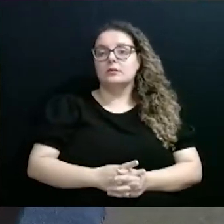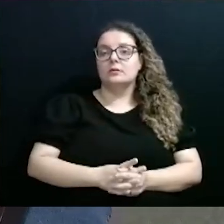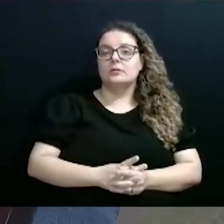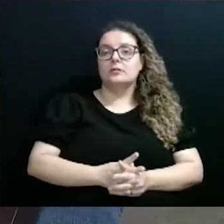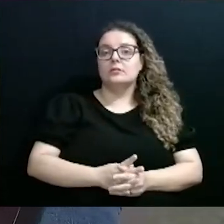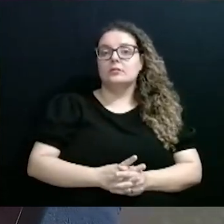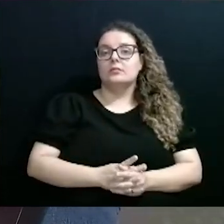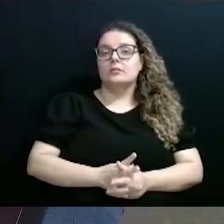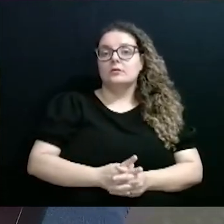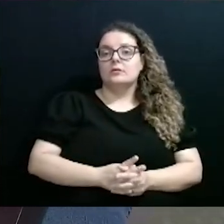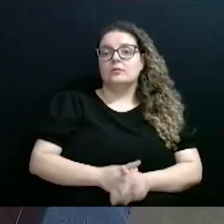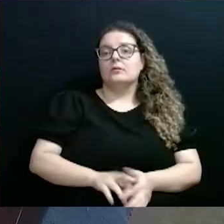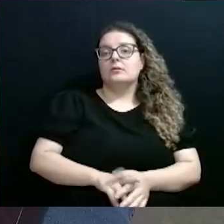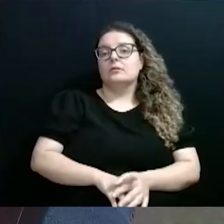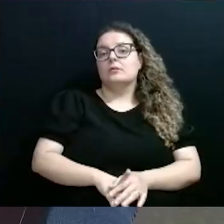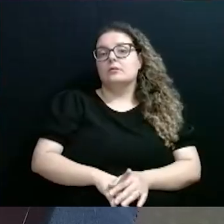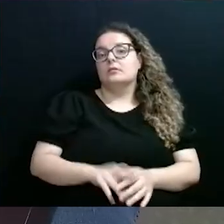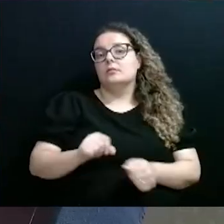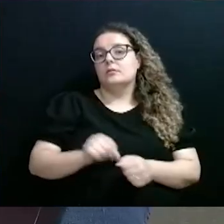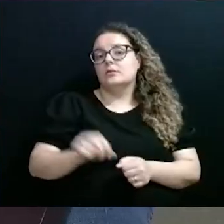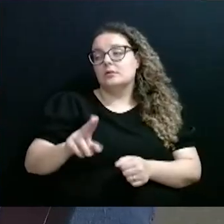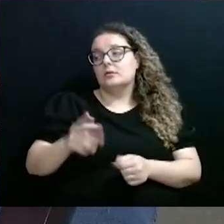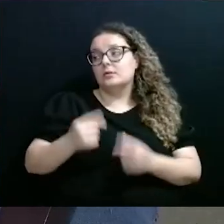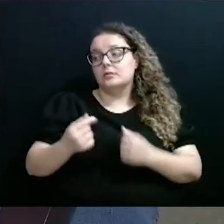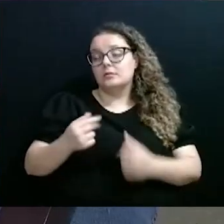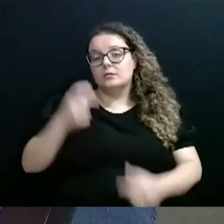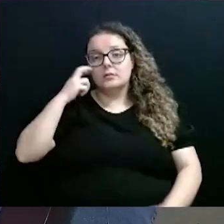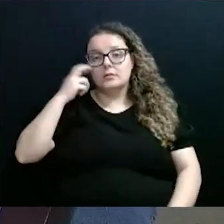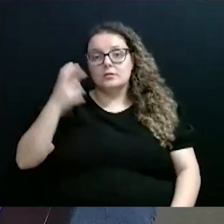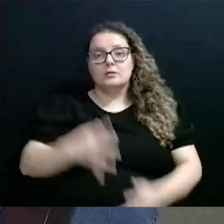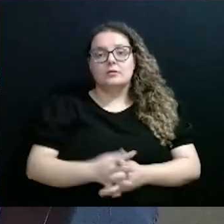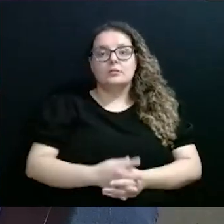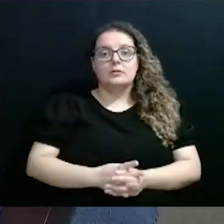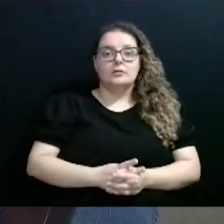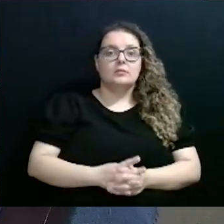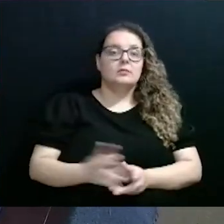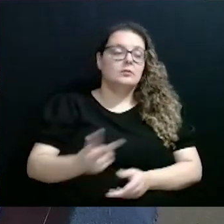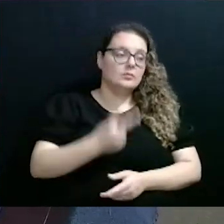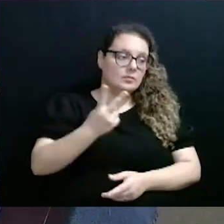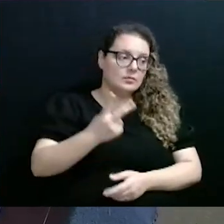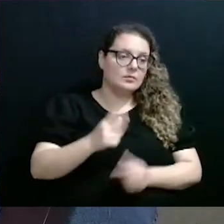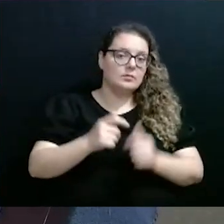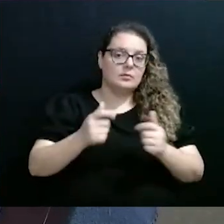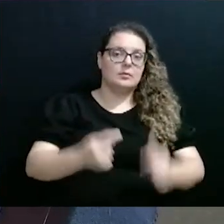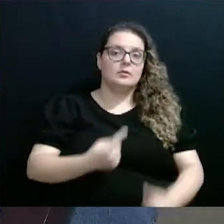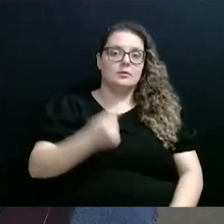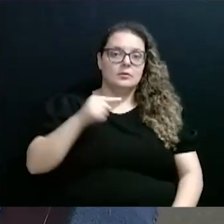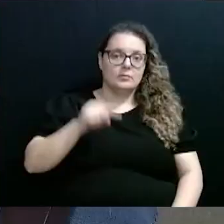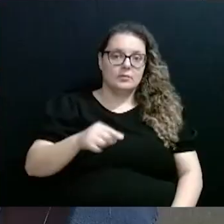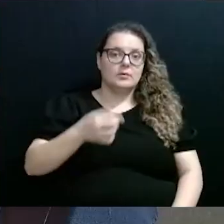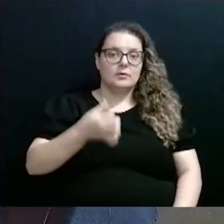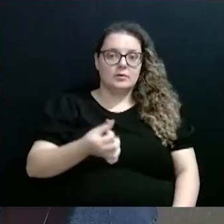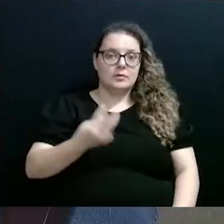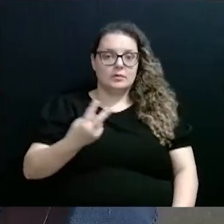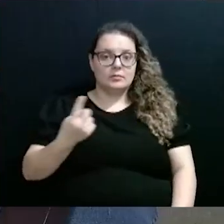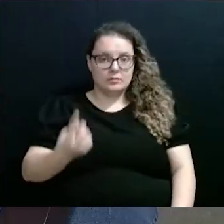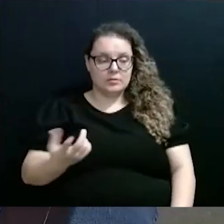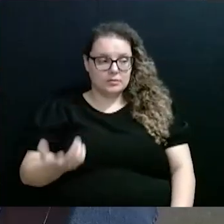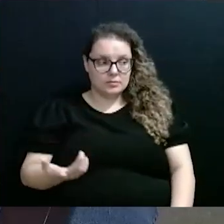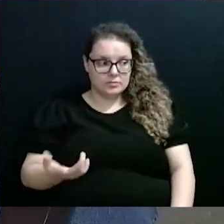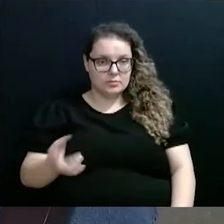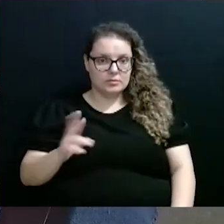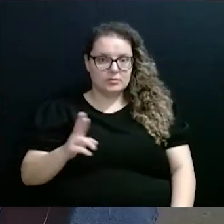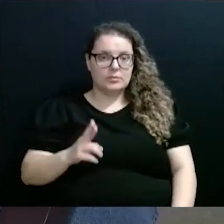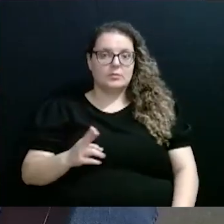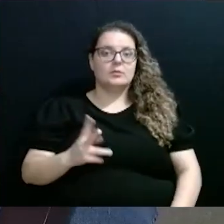o uso desse dinheiro com inteligência. Neste ano, o valor máximo do abono salarial será de R$ 1.621, equivalente ao